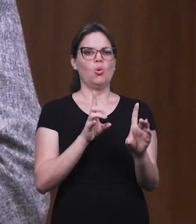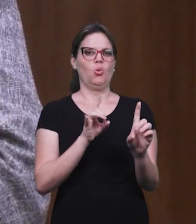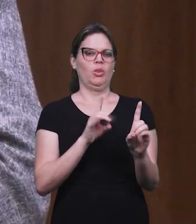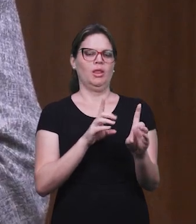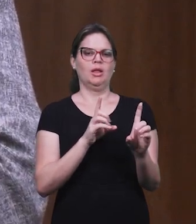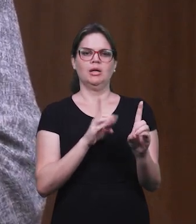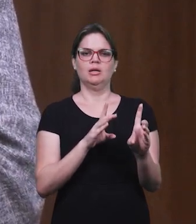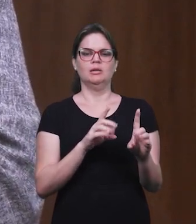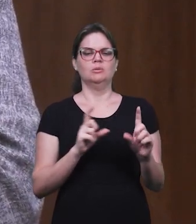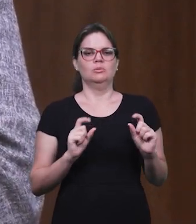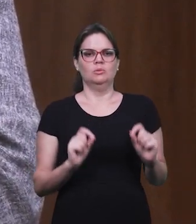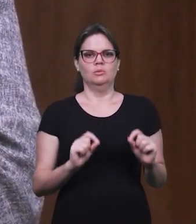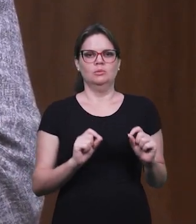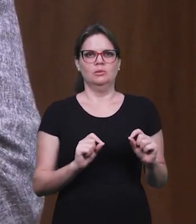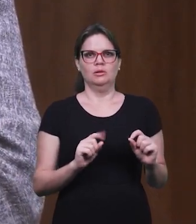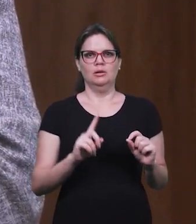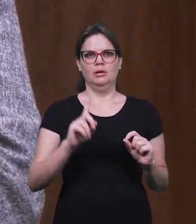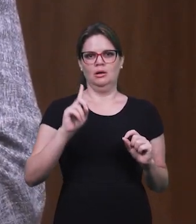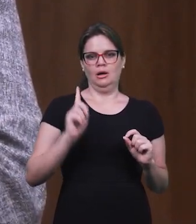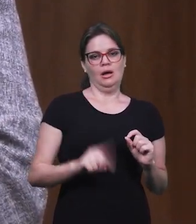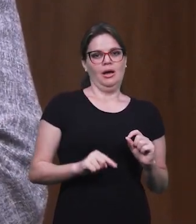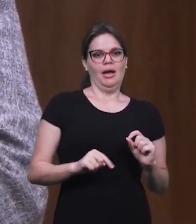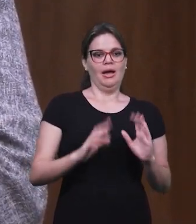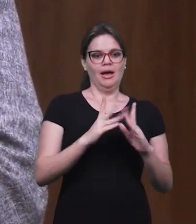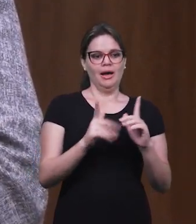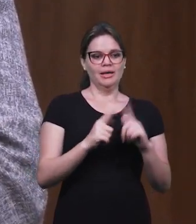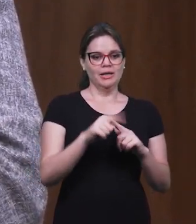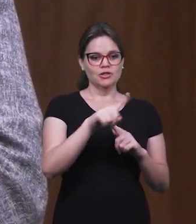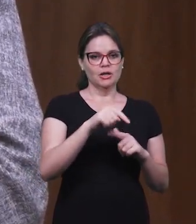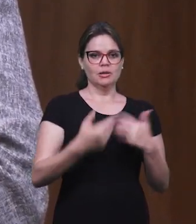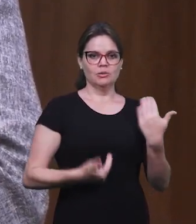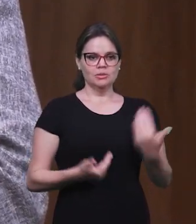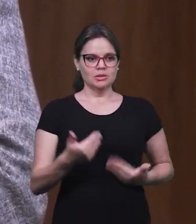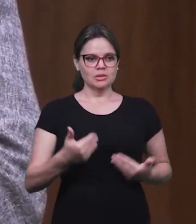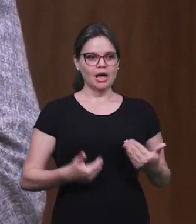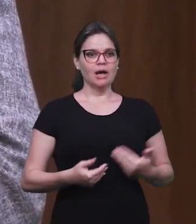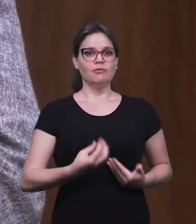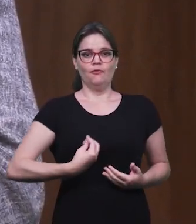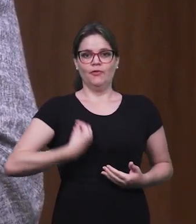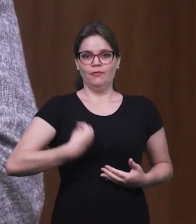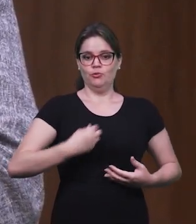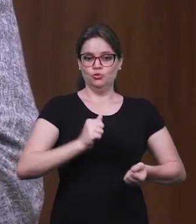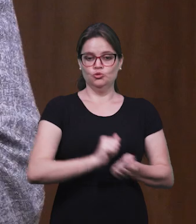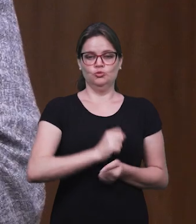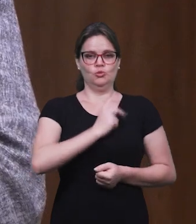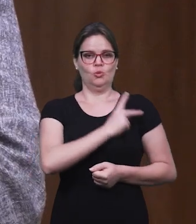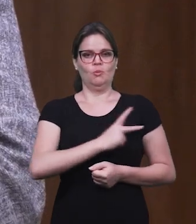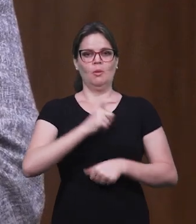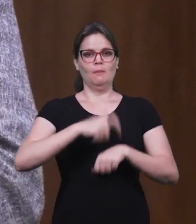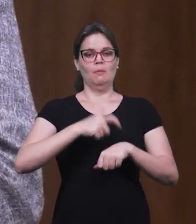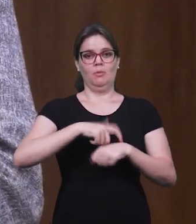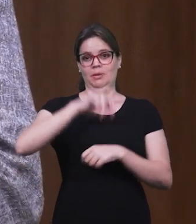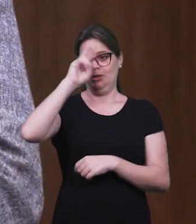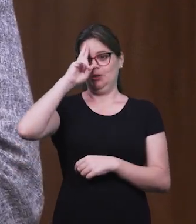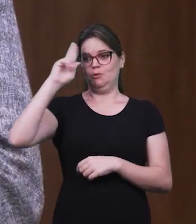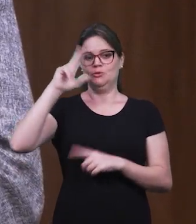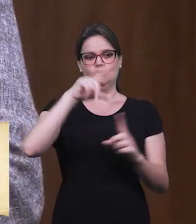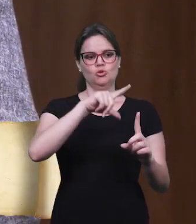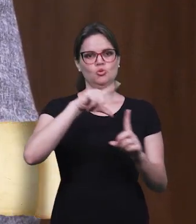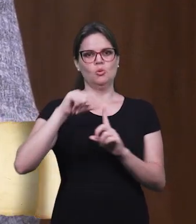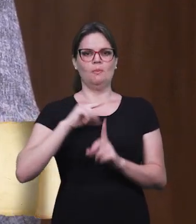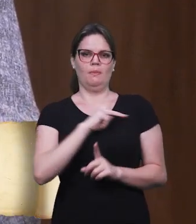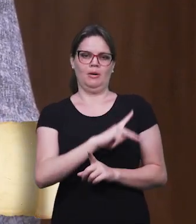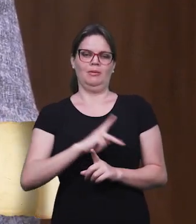preocupar em trazer, em reforçar a doutrina, não é? Que foi levada até aqueles